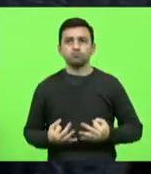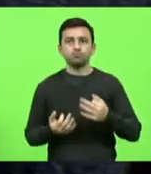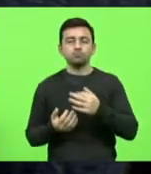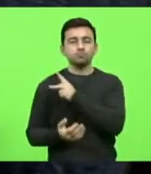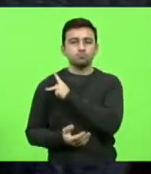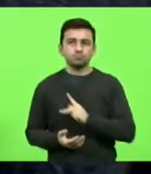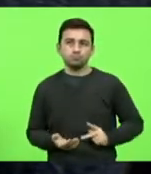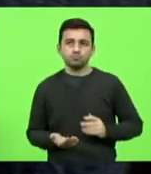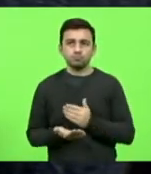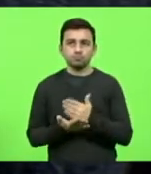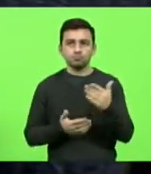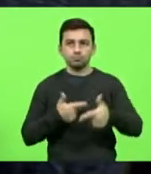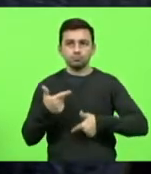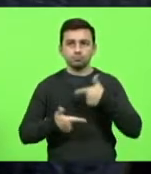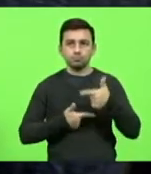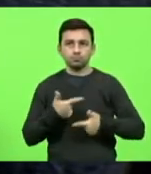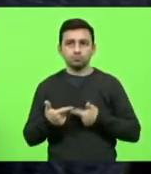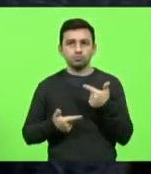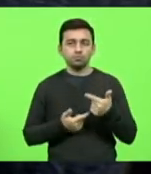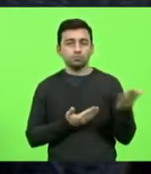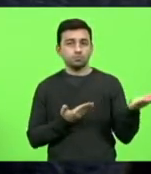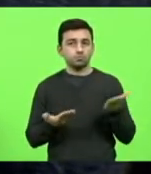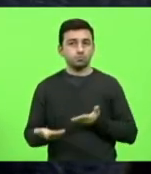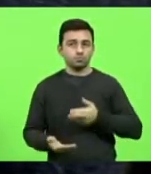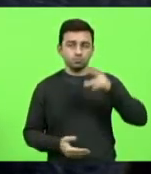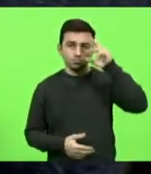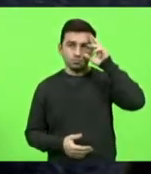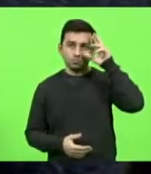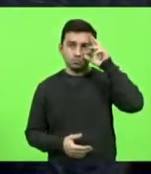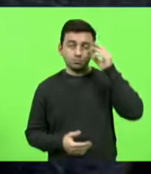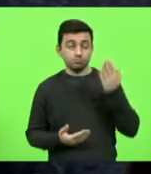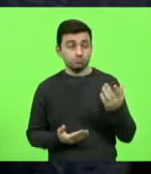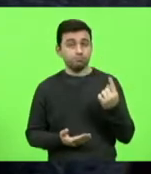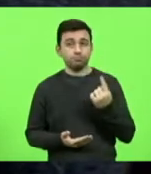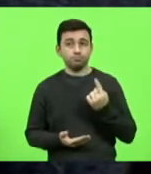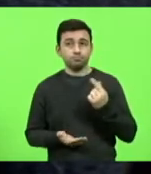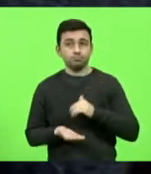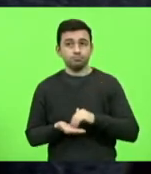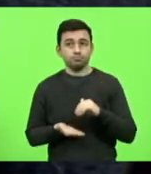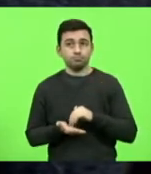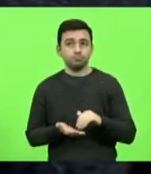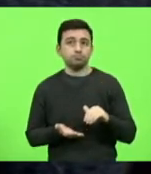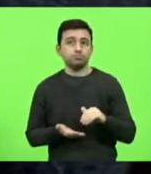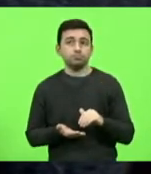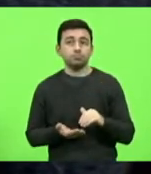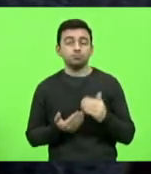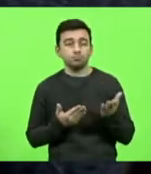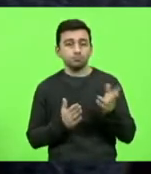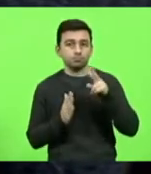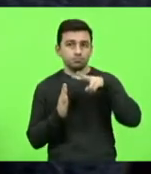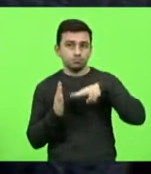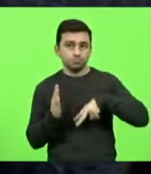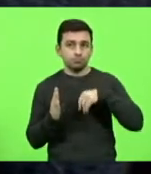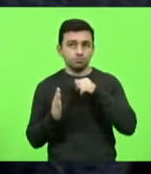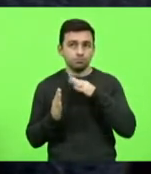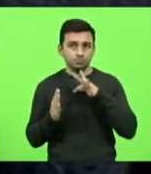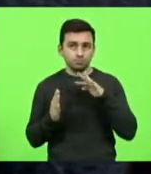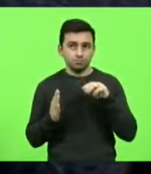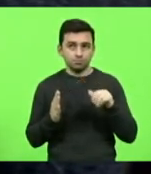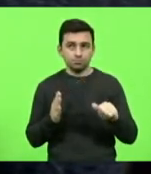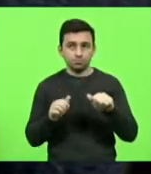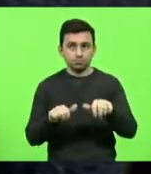abertos os trabalhos e convidou o senhor deputado Ricardo Alba, primeiro secretário, para proceder a leitura da ata da sessão